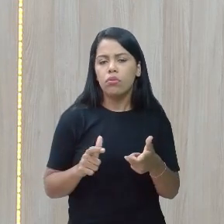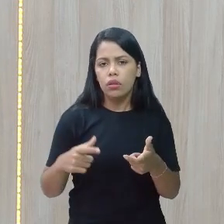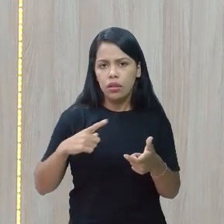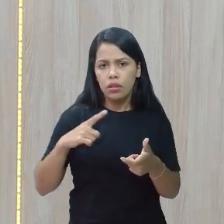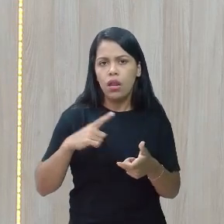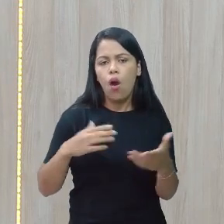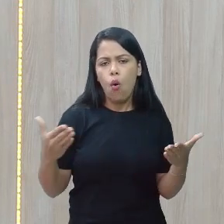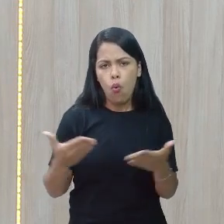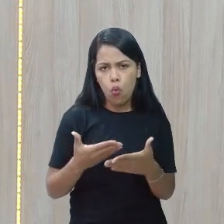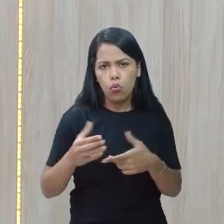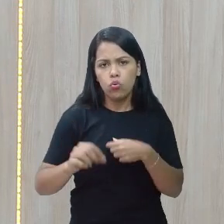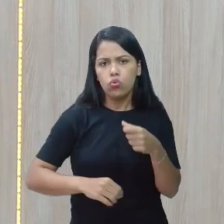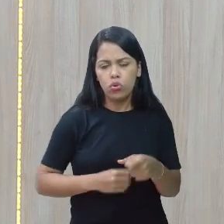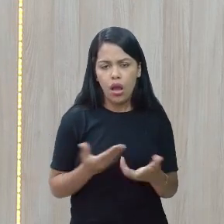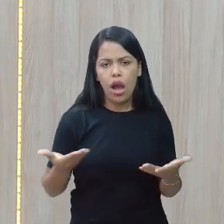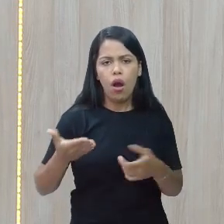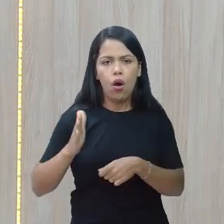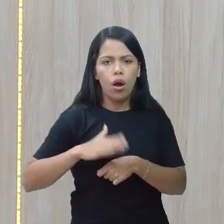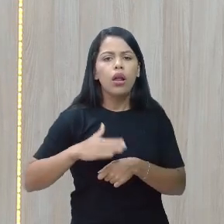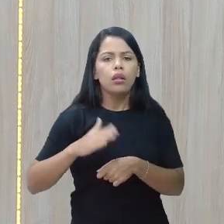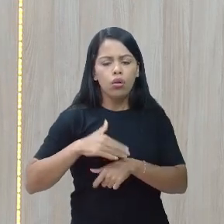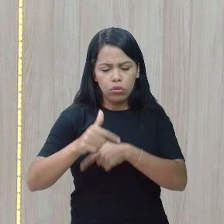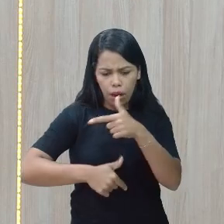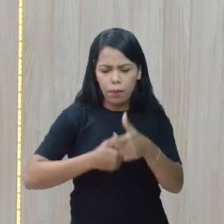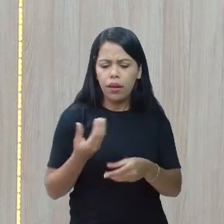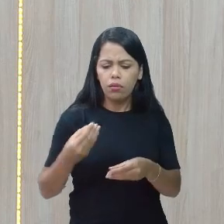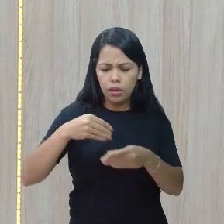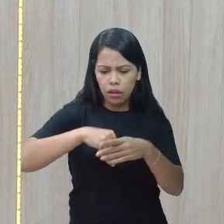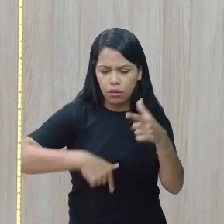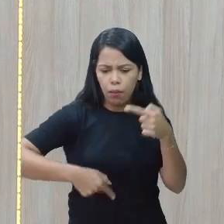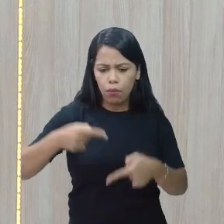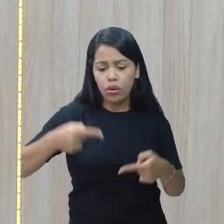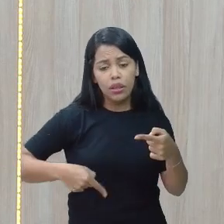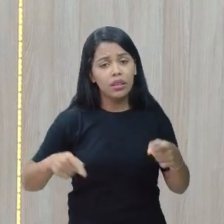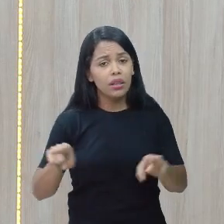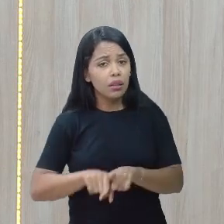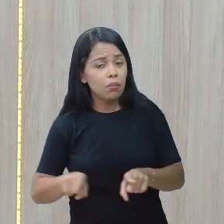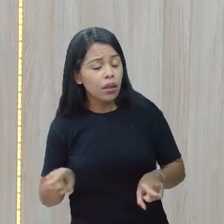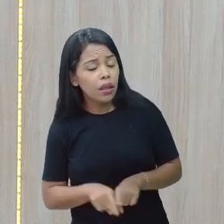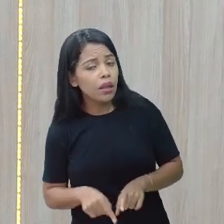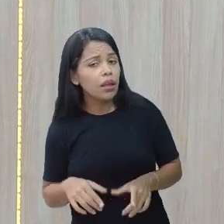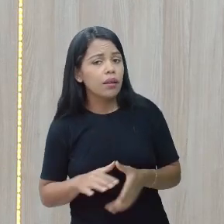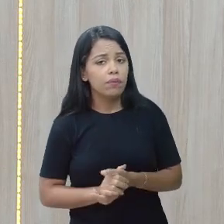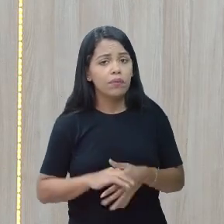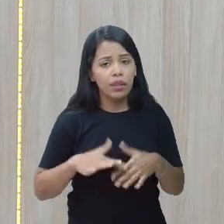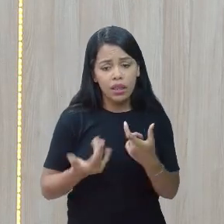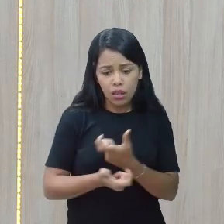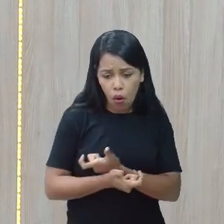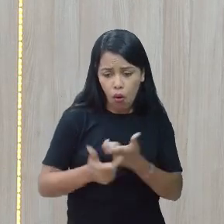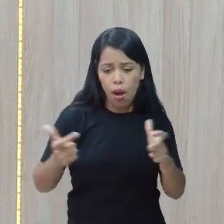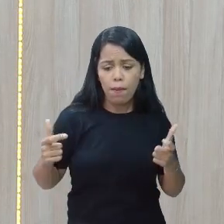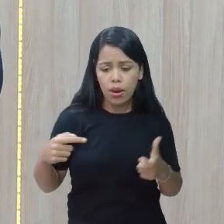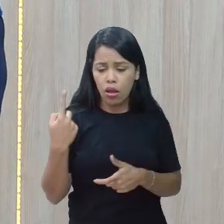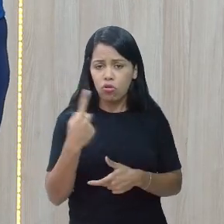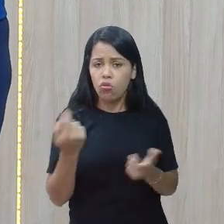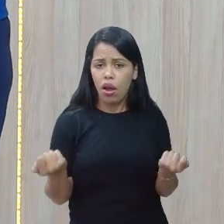hoje atuando na política também, né? Eles estão ampliando sua capacidade de conhecer e de